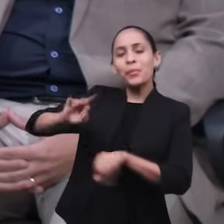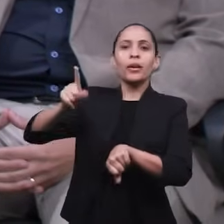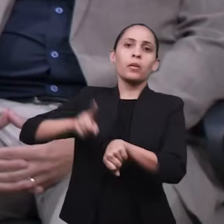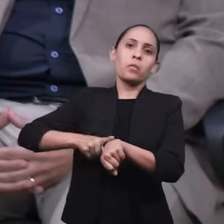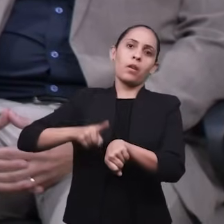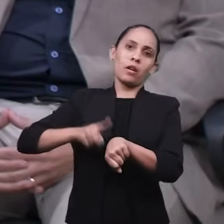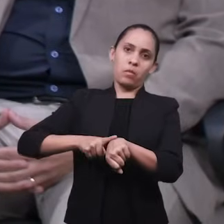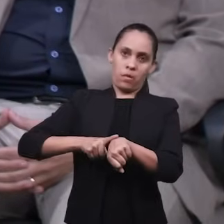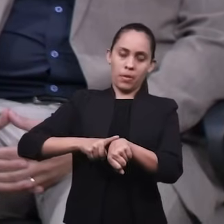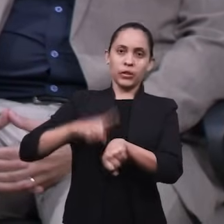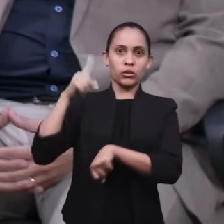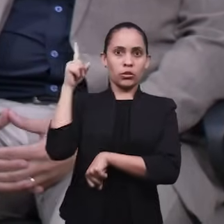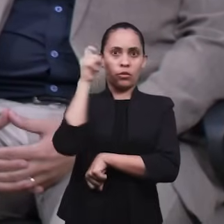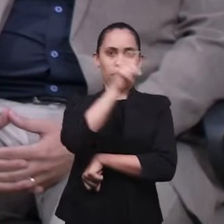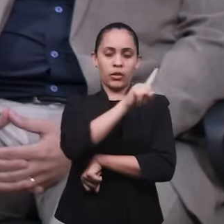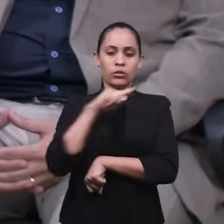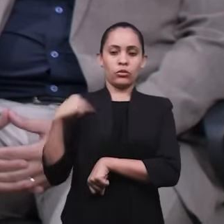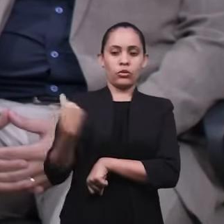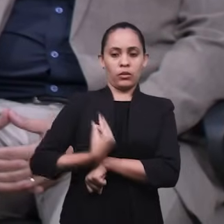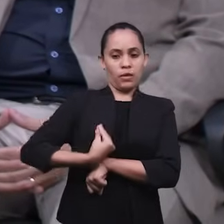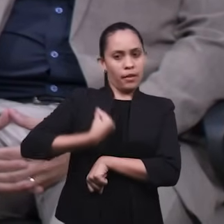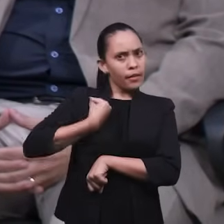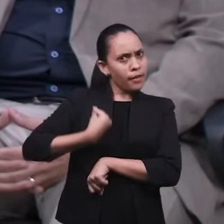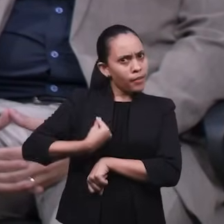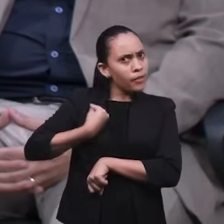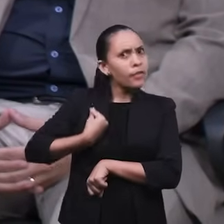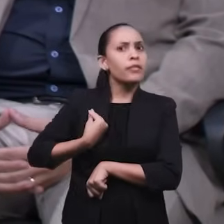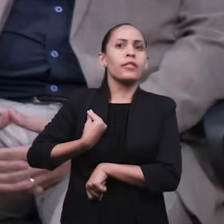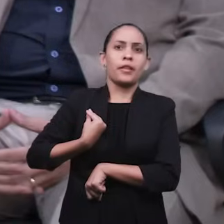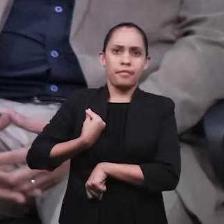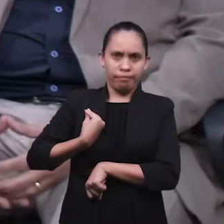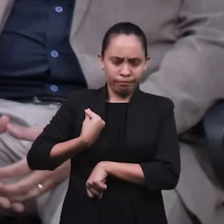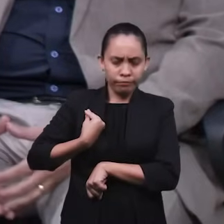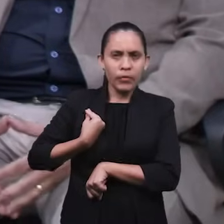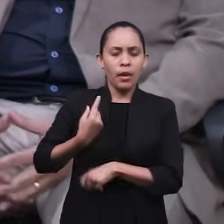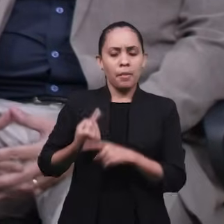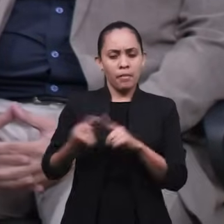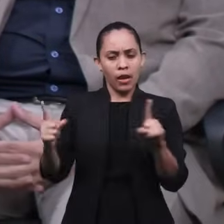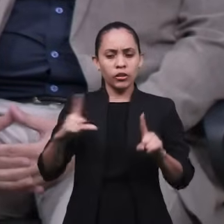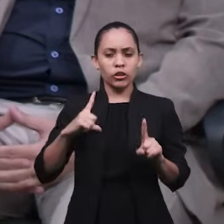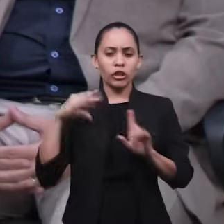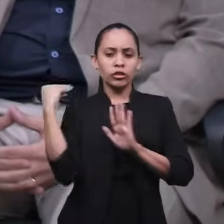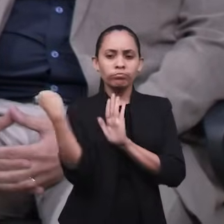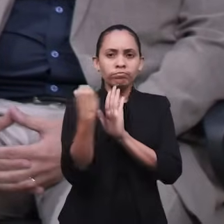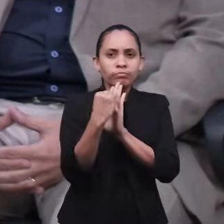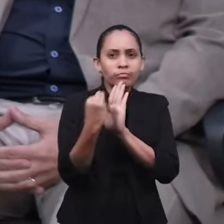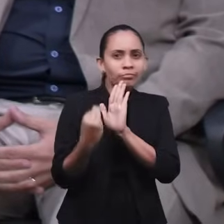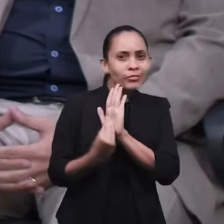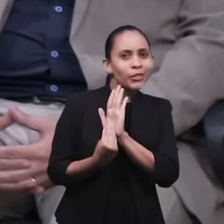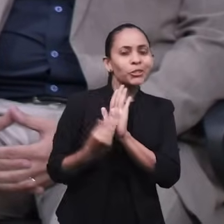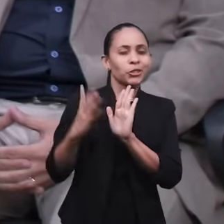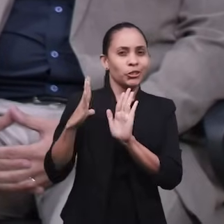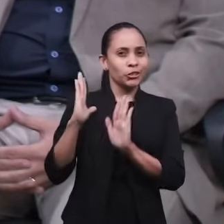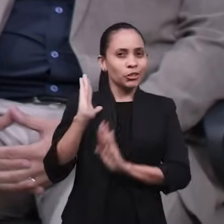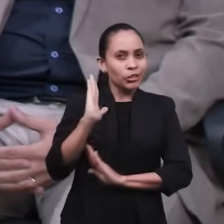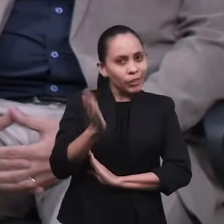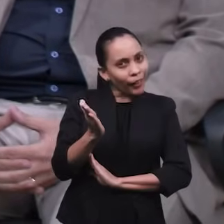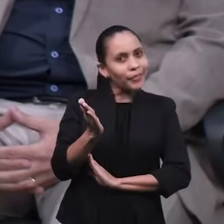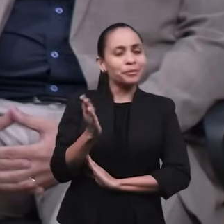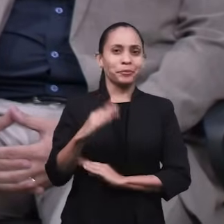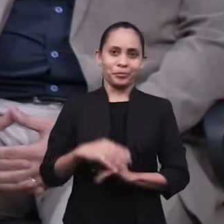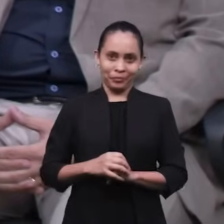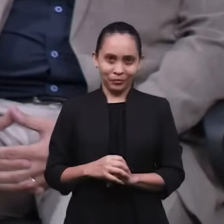esse momento difícil que nós passaríamos, mas nós já tínhamos algum conteúdo e um caminho a seguir